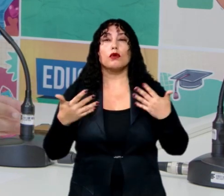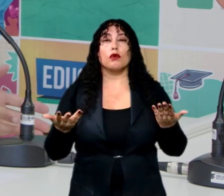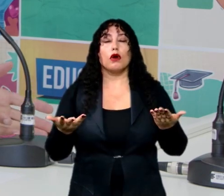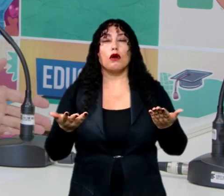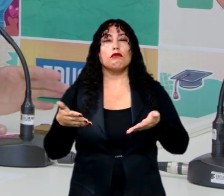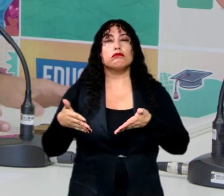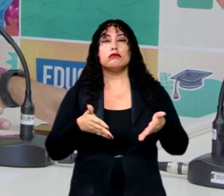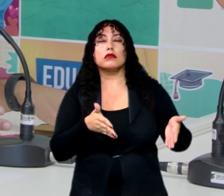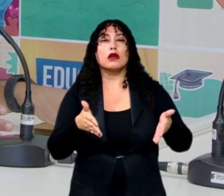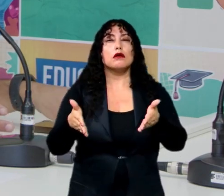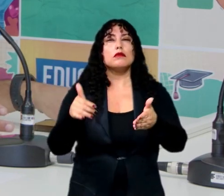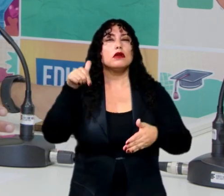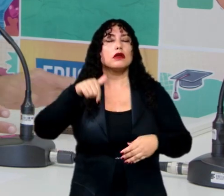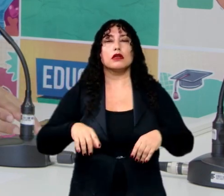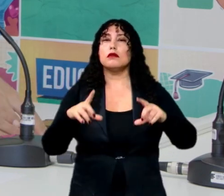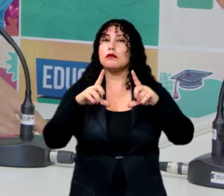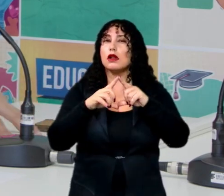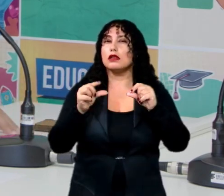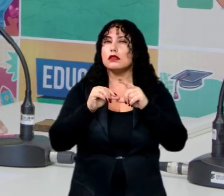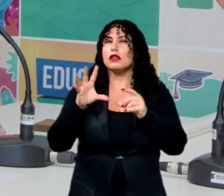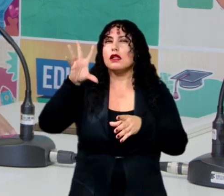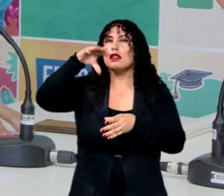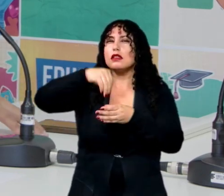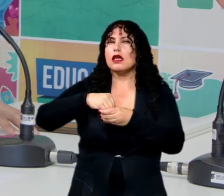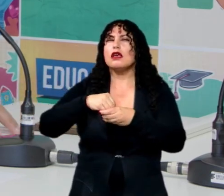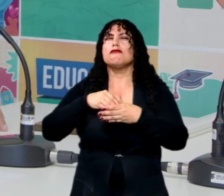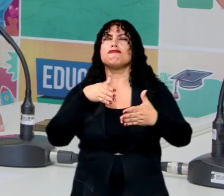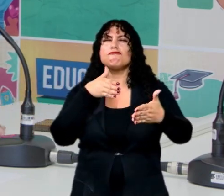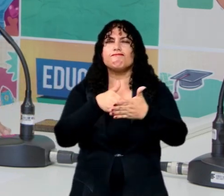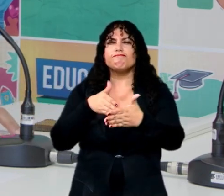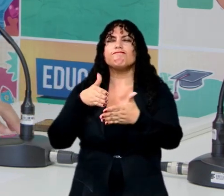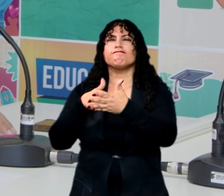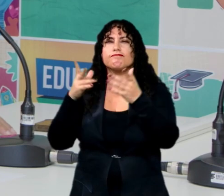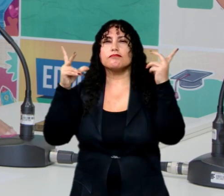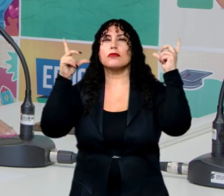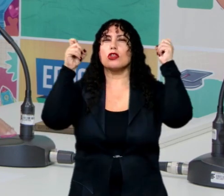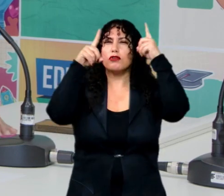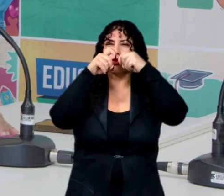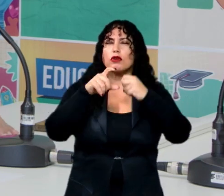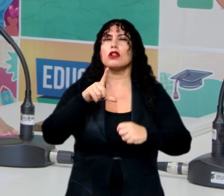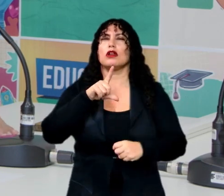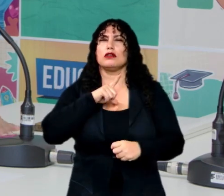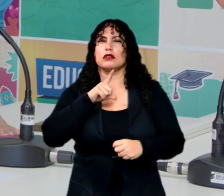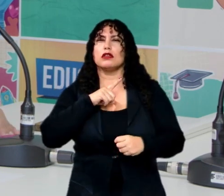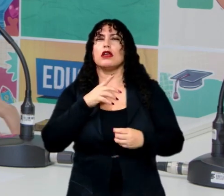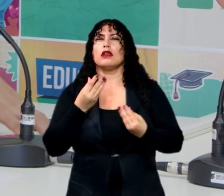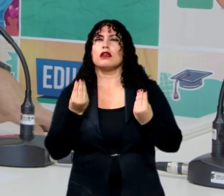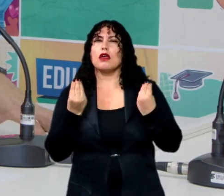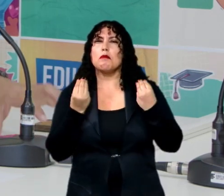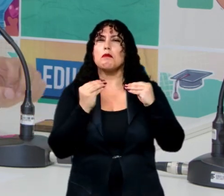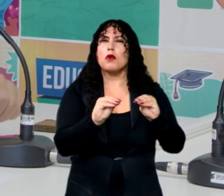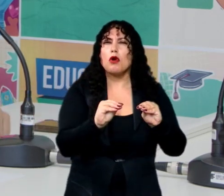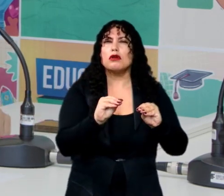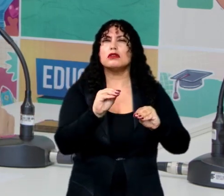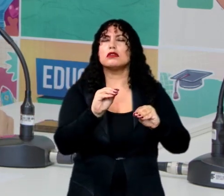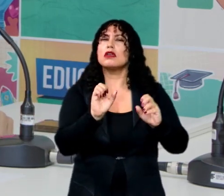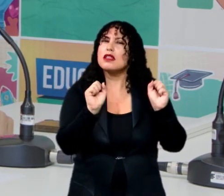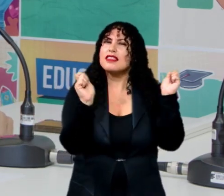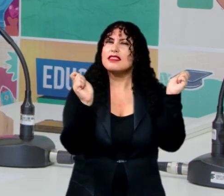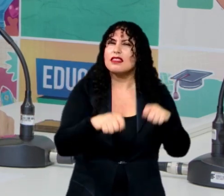Quais caminhos aqui em Brasília, dentro de toda essa limitação, essa dificuldade que é posta, ele poderia talvez